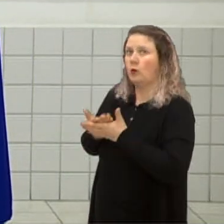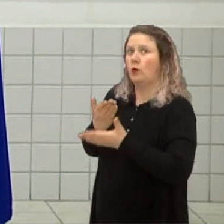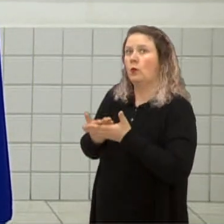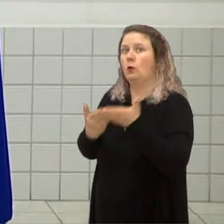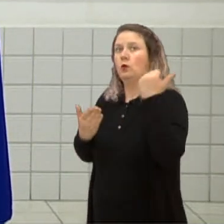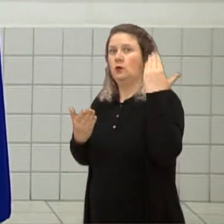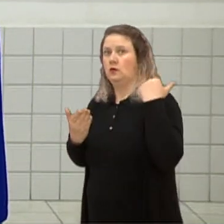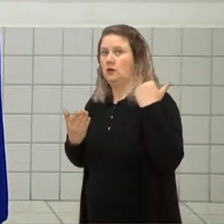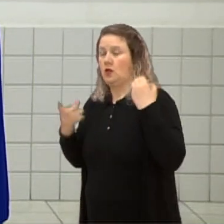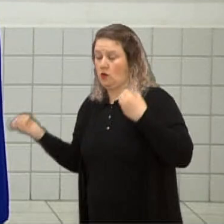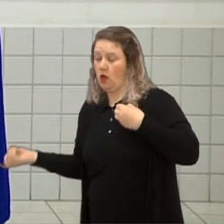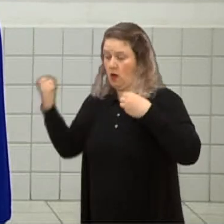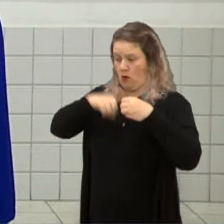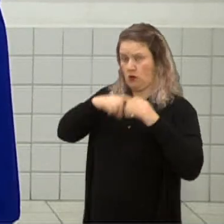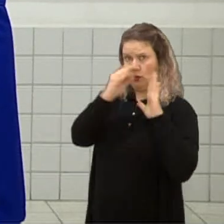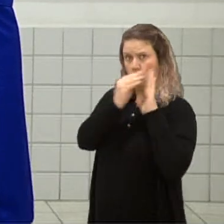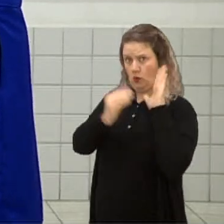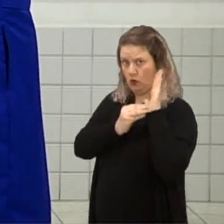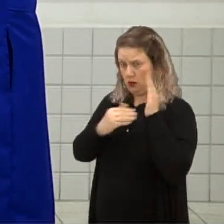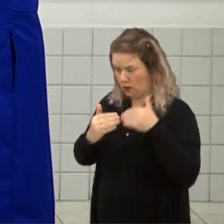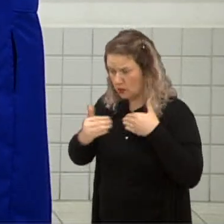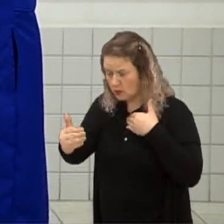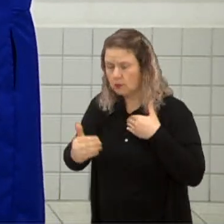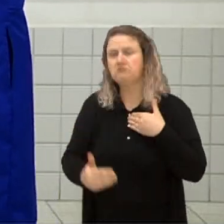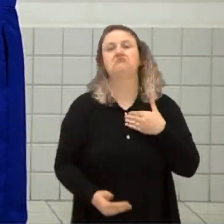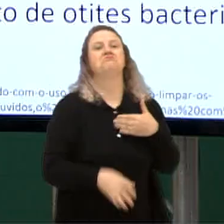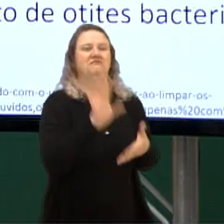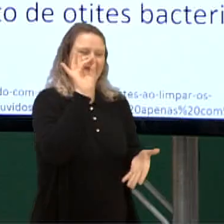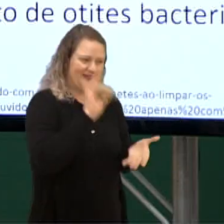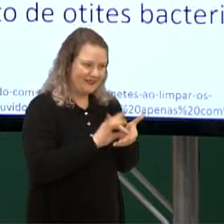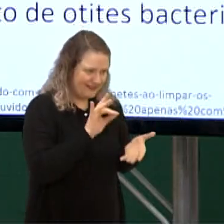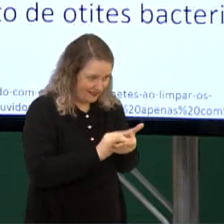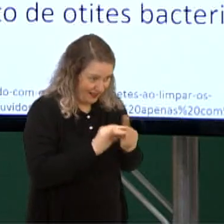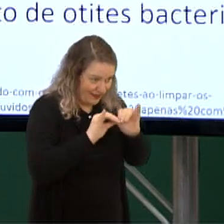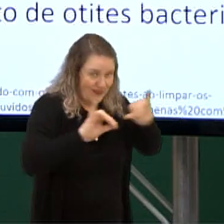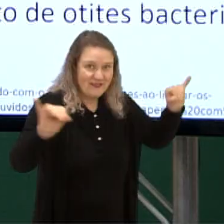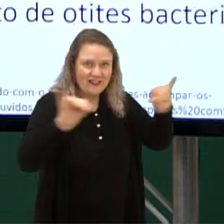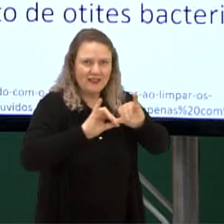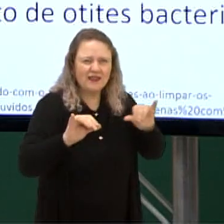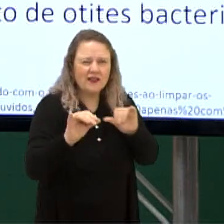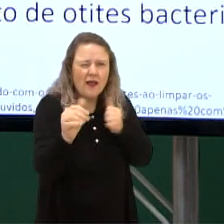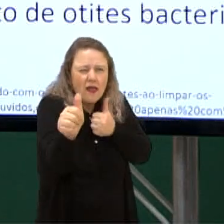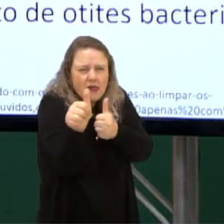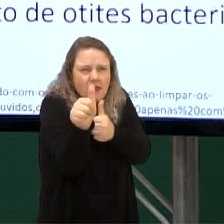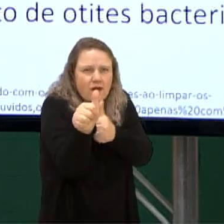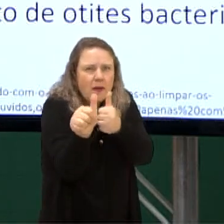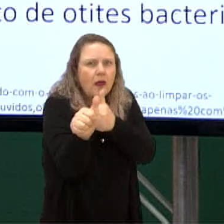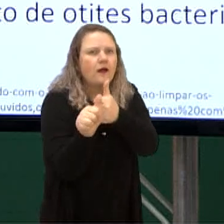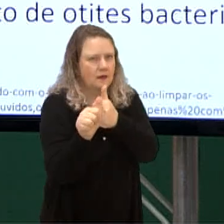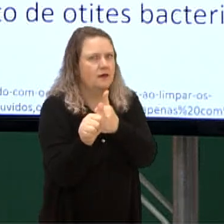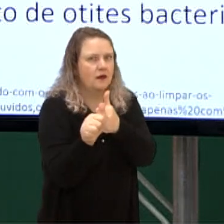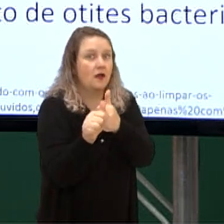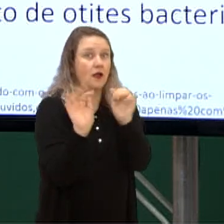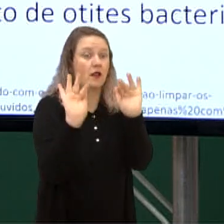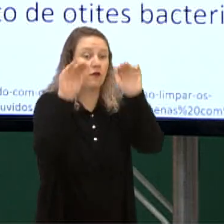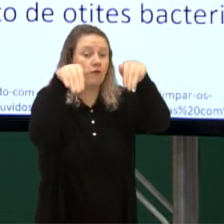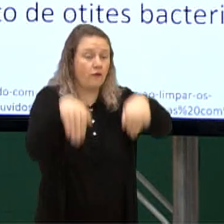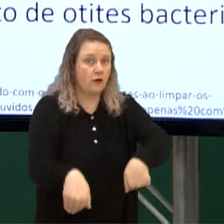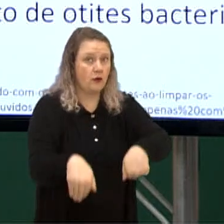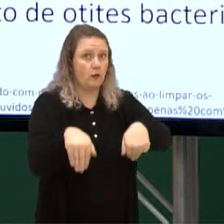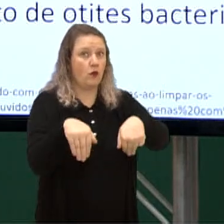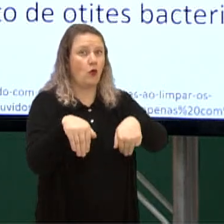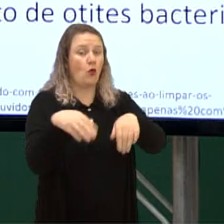gente vai retomar os conteúdos mais para frente? Com certeza. Eu vou contar outro segredo para vocês. Vem aqui pertinho. Outro spoiler. Terminando o